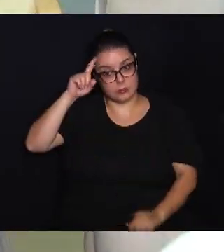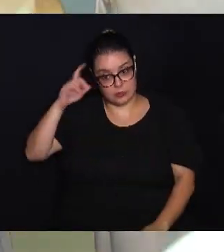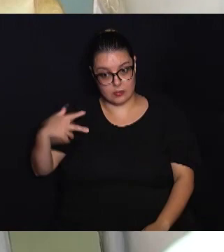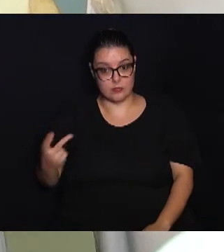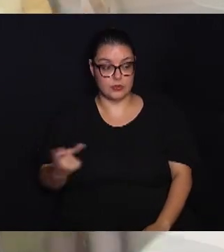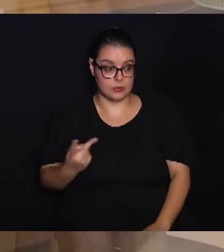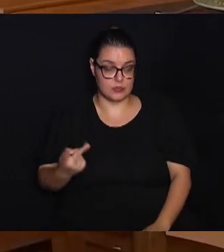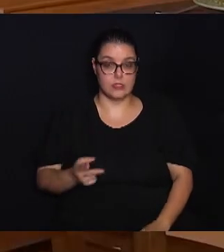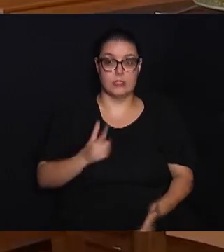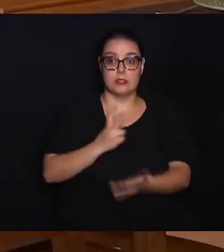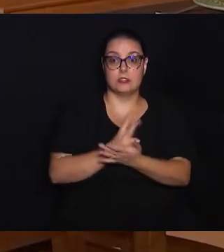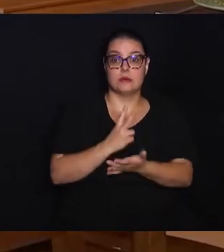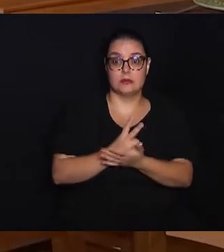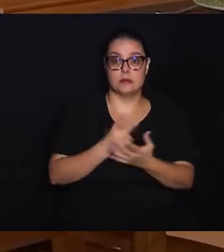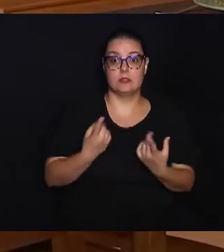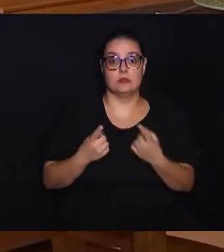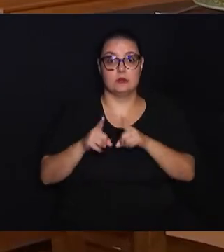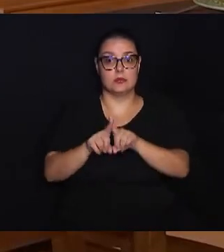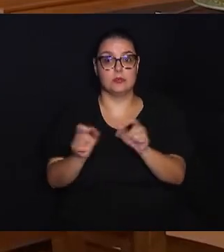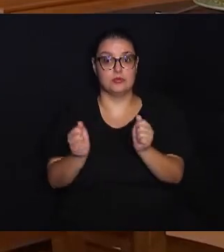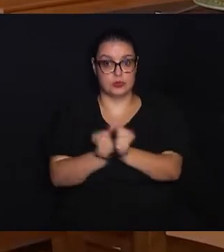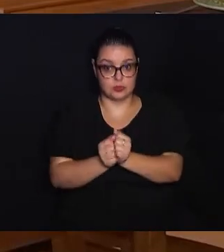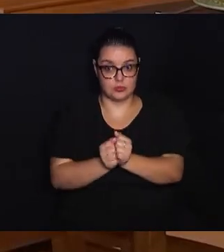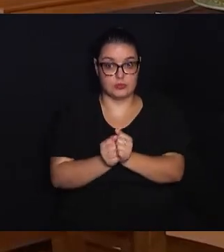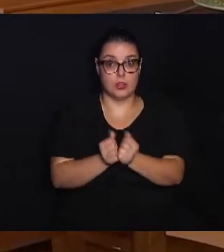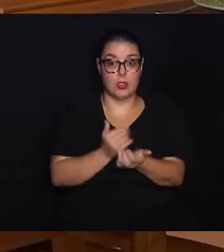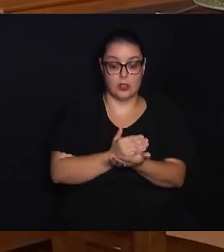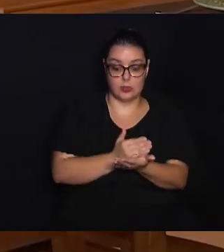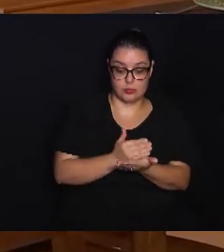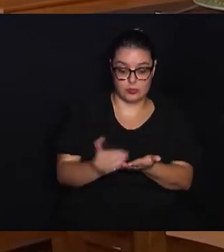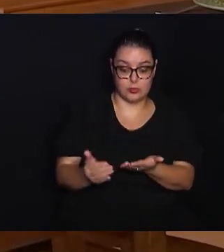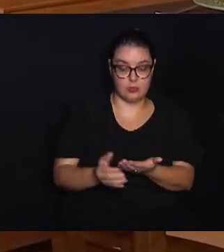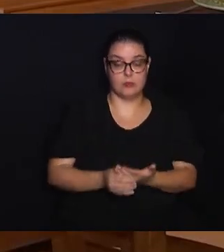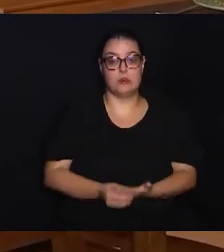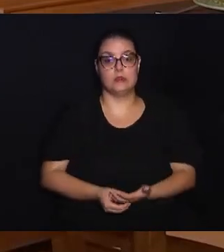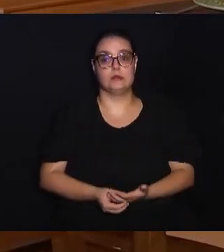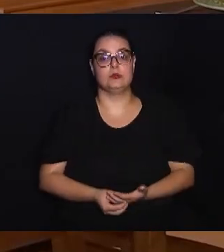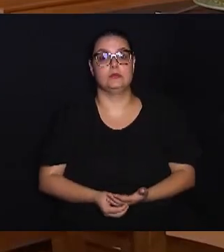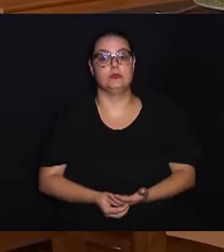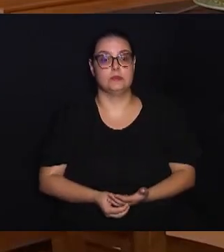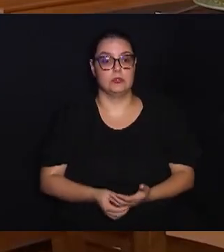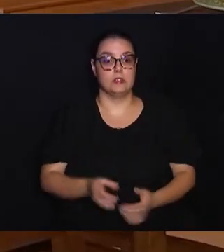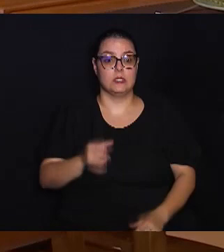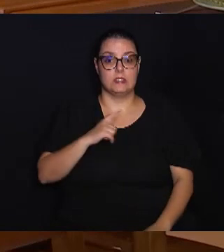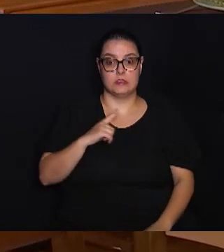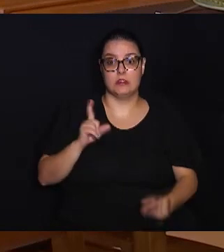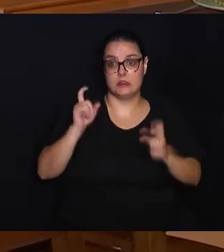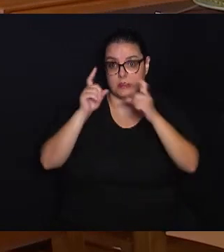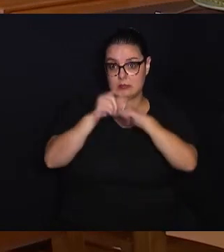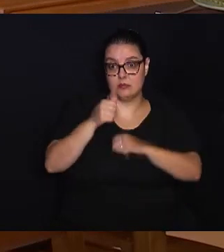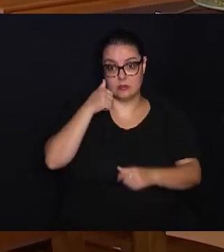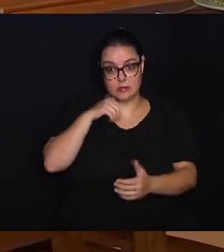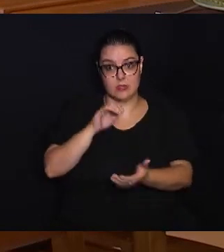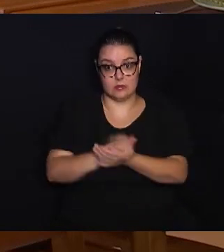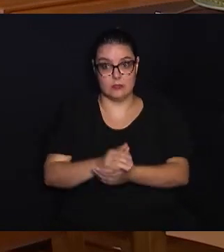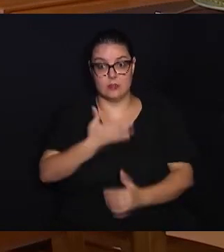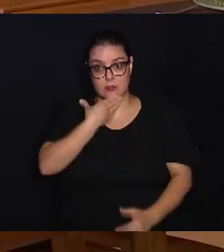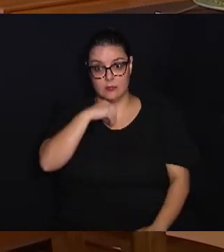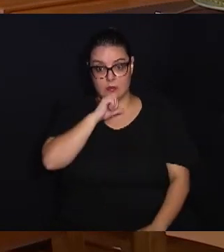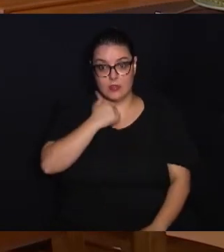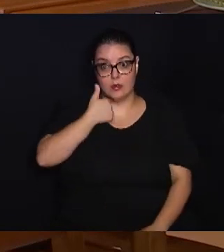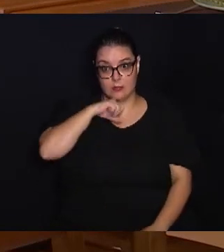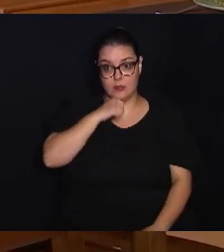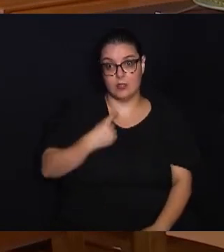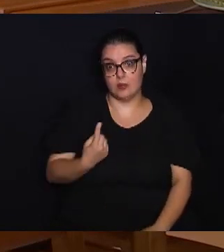adequações a gente sempre tomou essa decisão Em conjunto tá inicialmente eh tinha tem essa dificuldade Minha